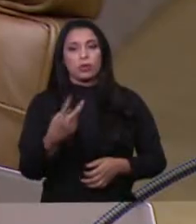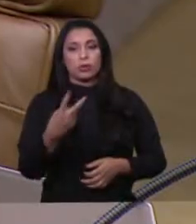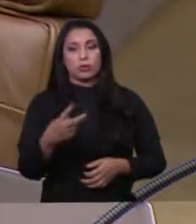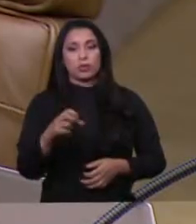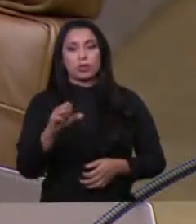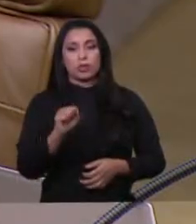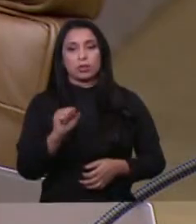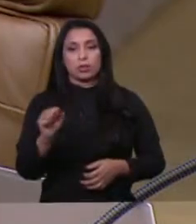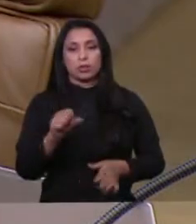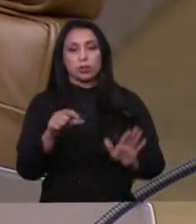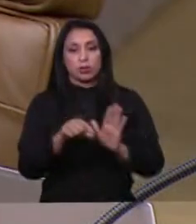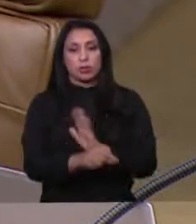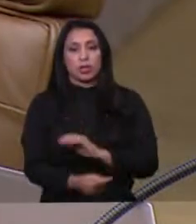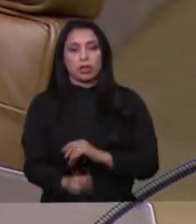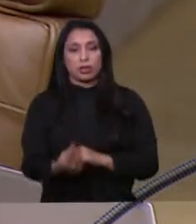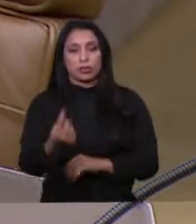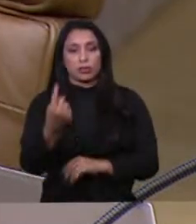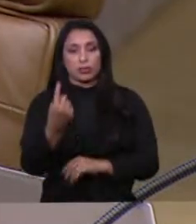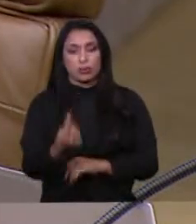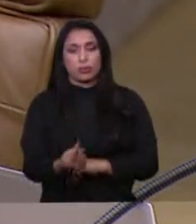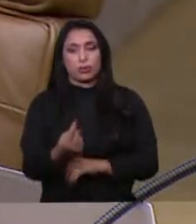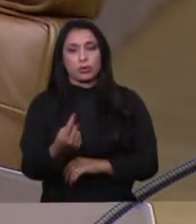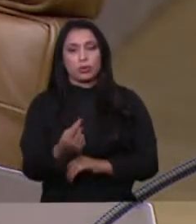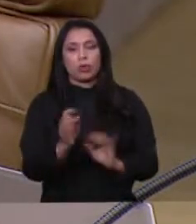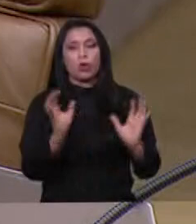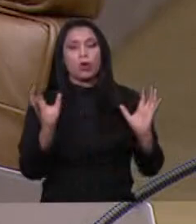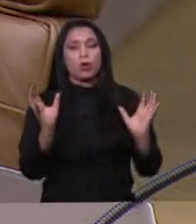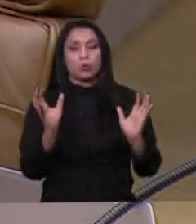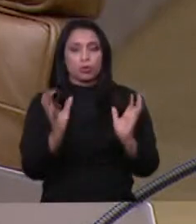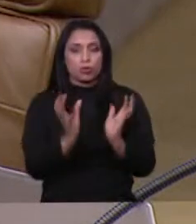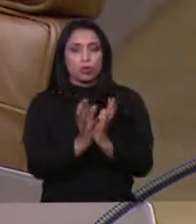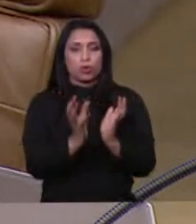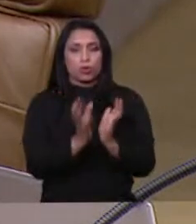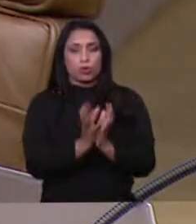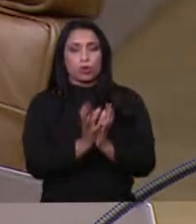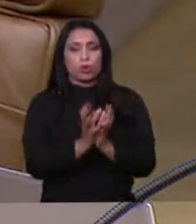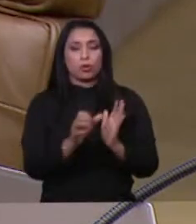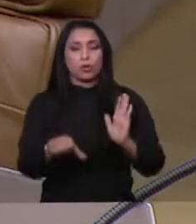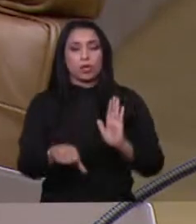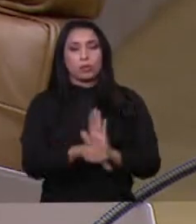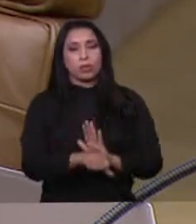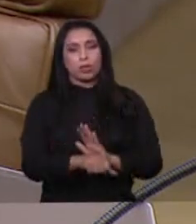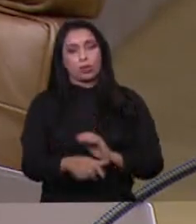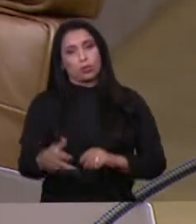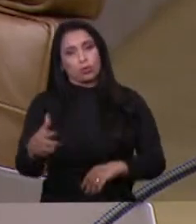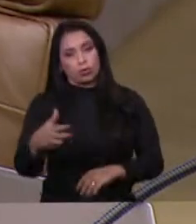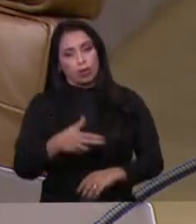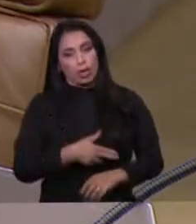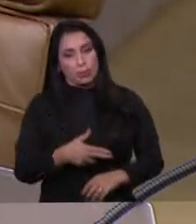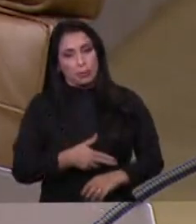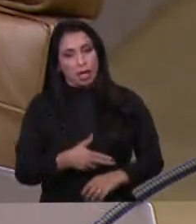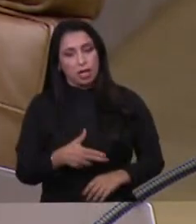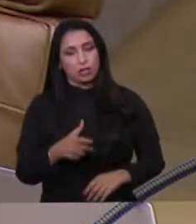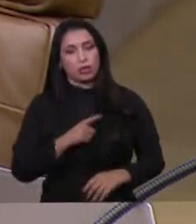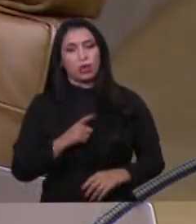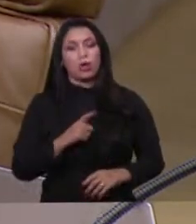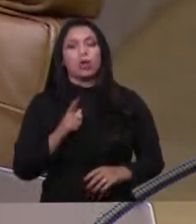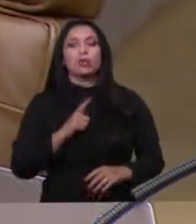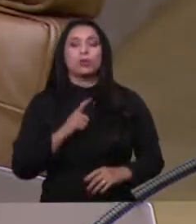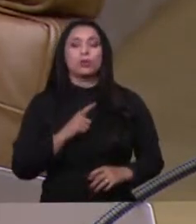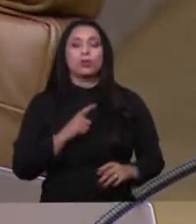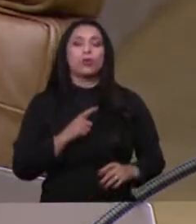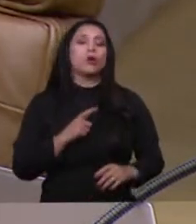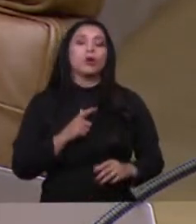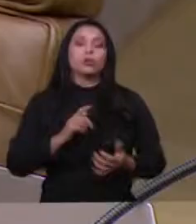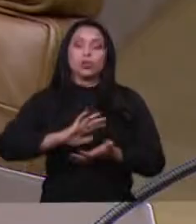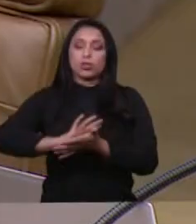288, parágrafo único, do Associação Criminosa Armada, 359L, Abolição Violenta do Estado